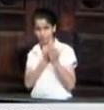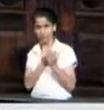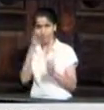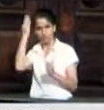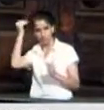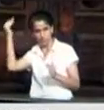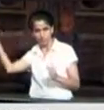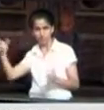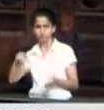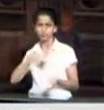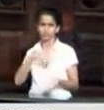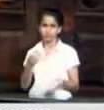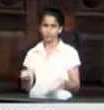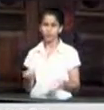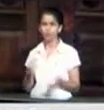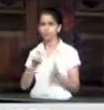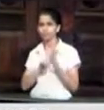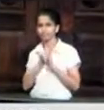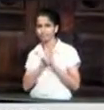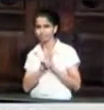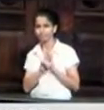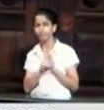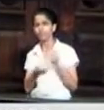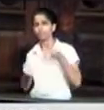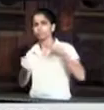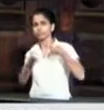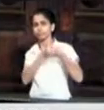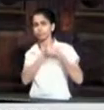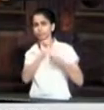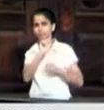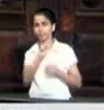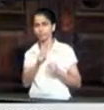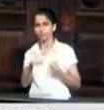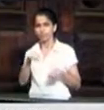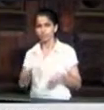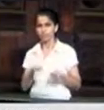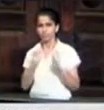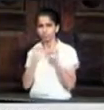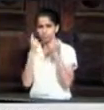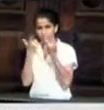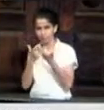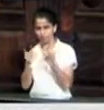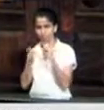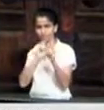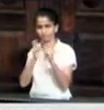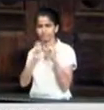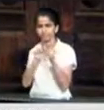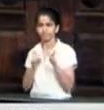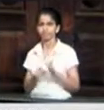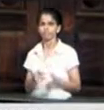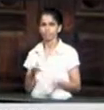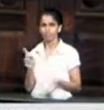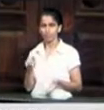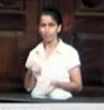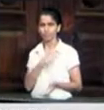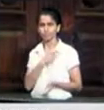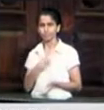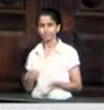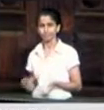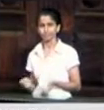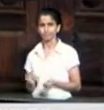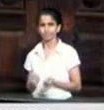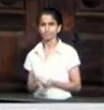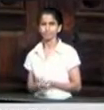trás dessa medida. E é esse o debate que nós vamos fazer nesta casa, que é, presidente,